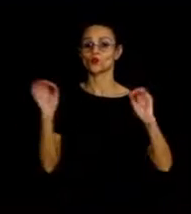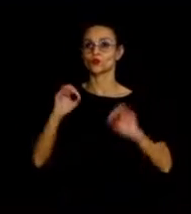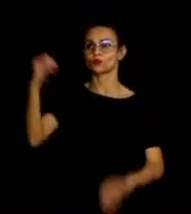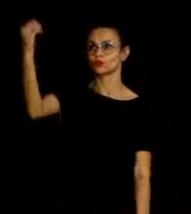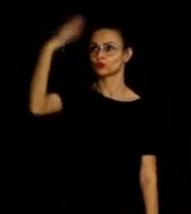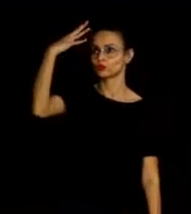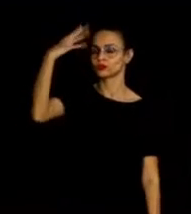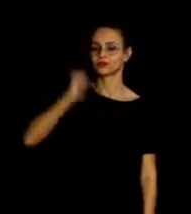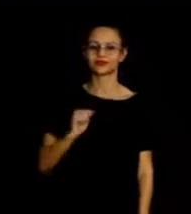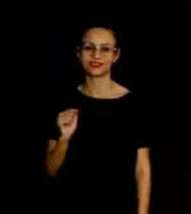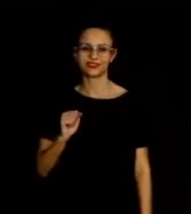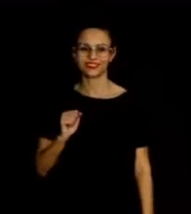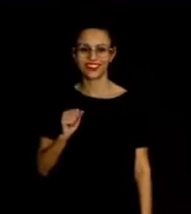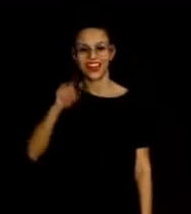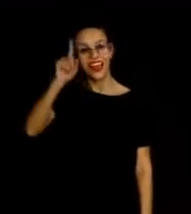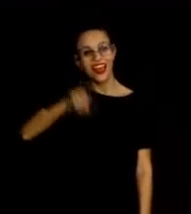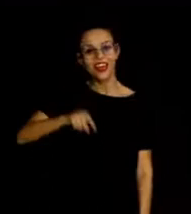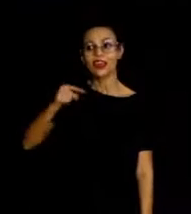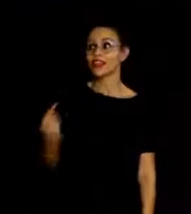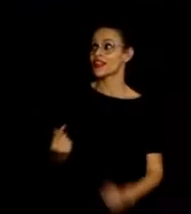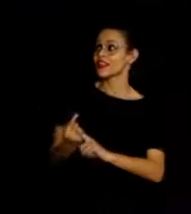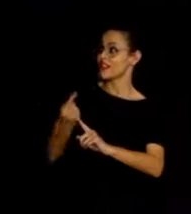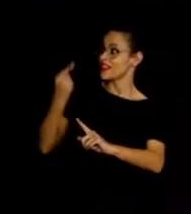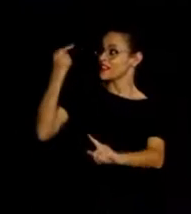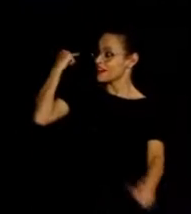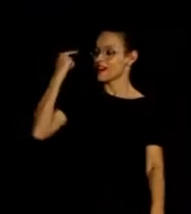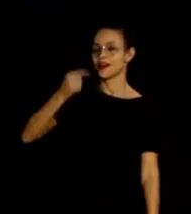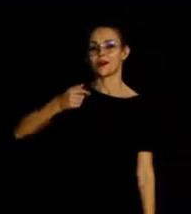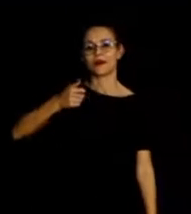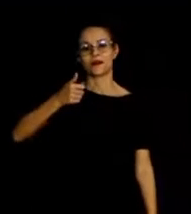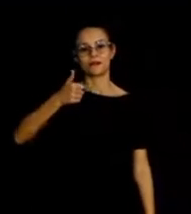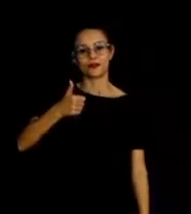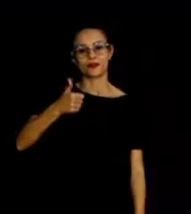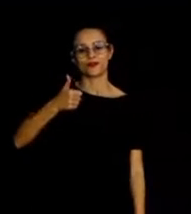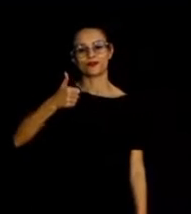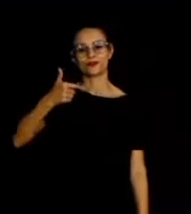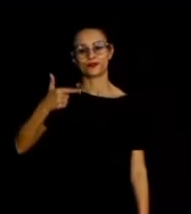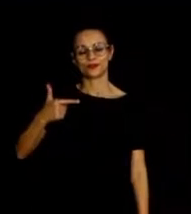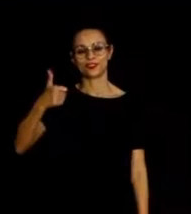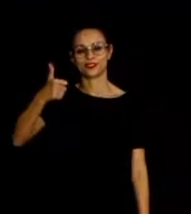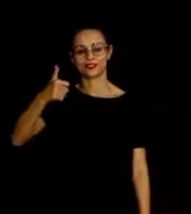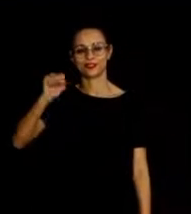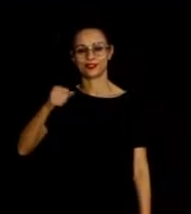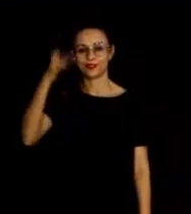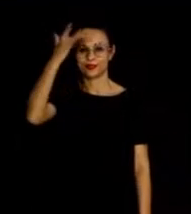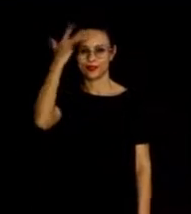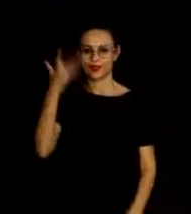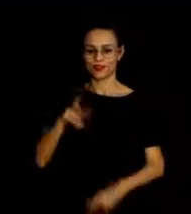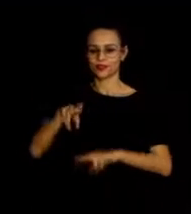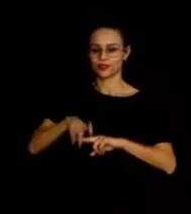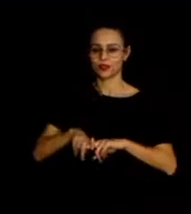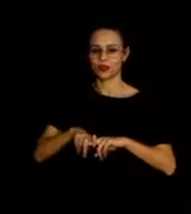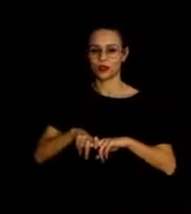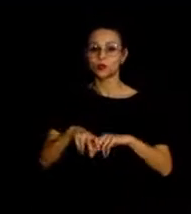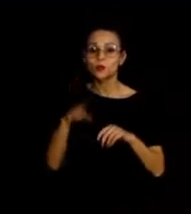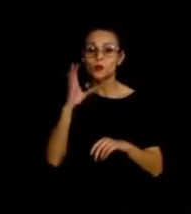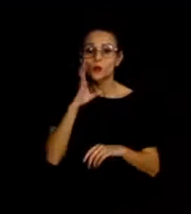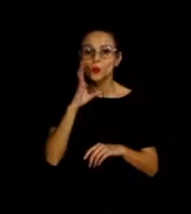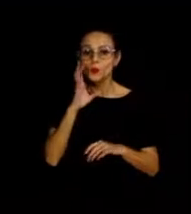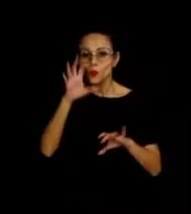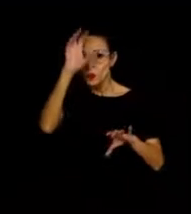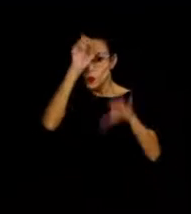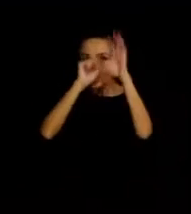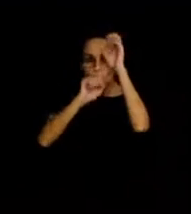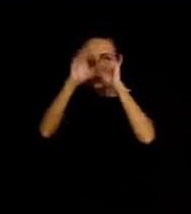luz é aquele lá de 1218 em Bolonha que ficava sentado absorvendo